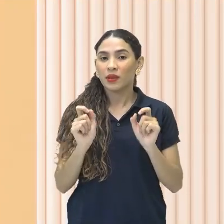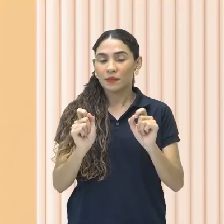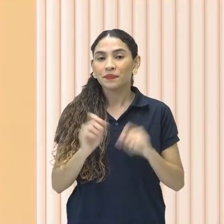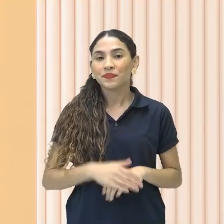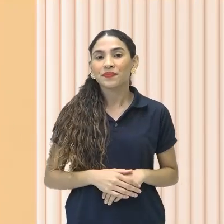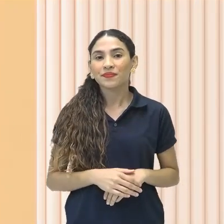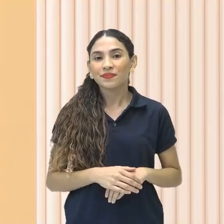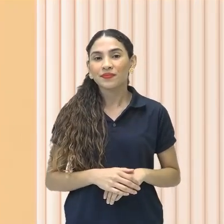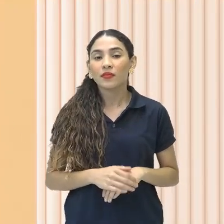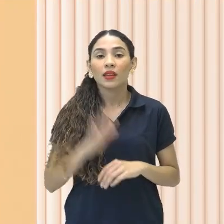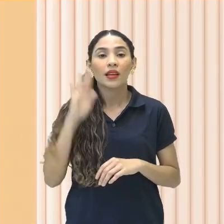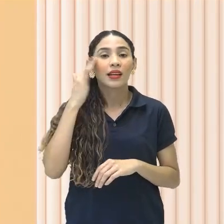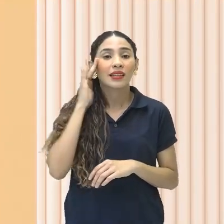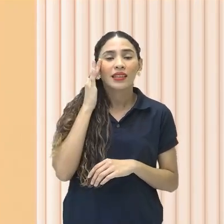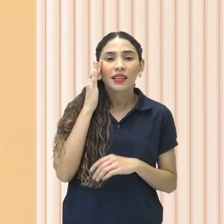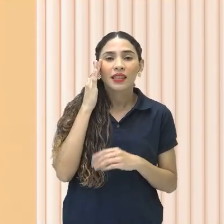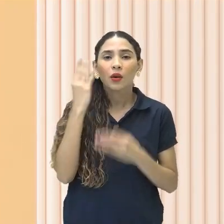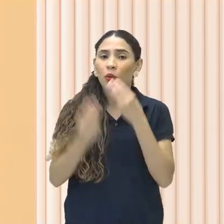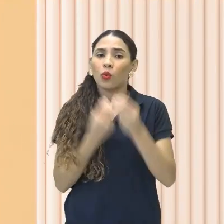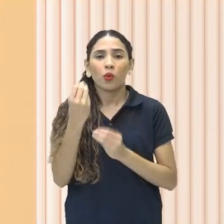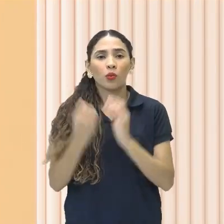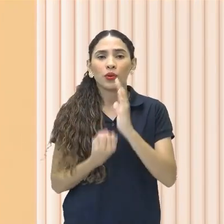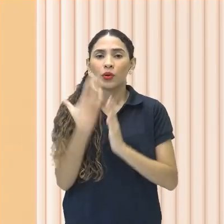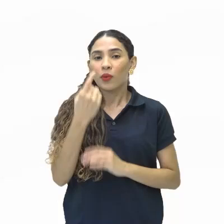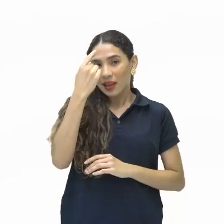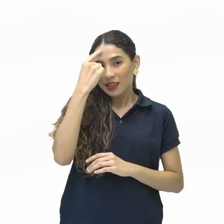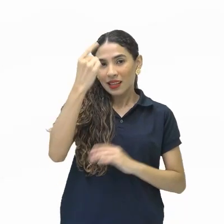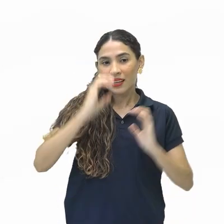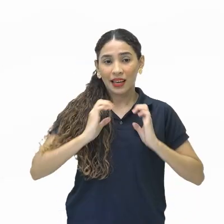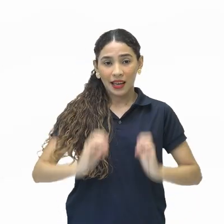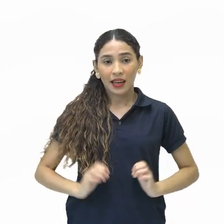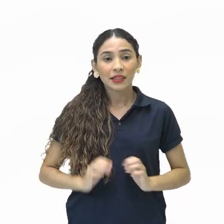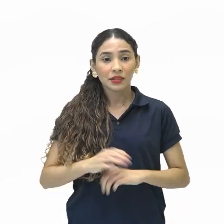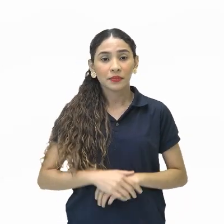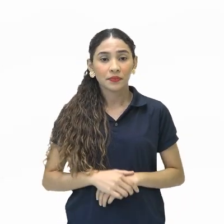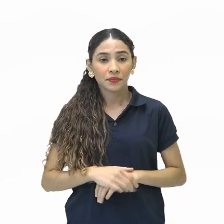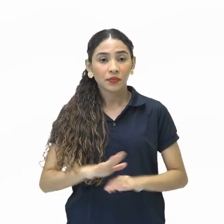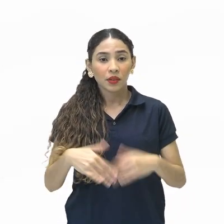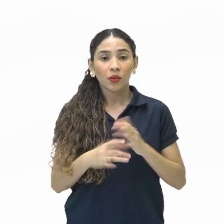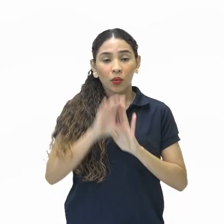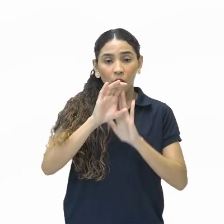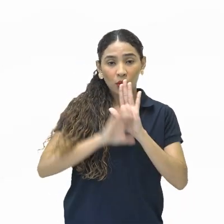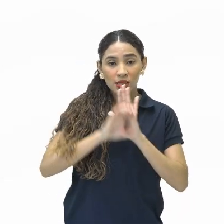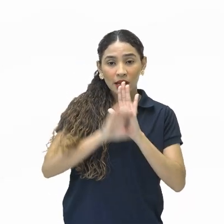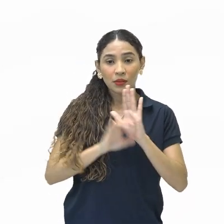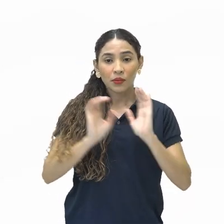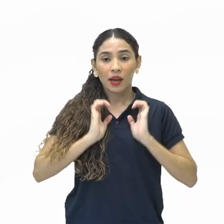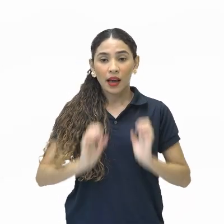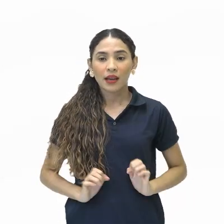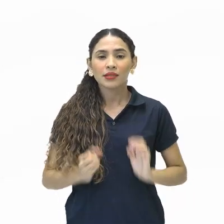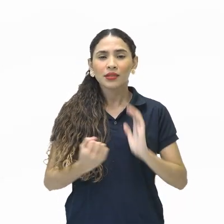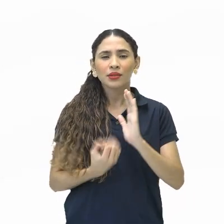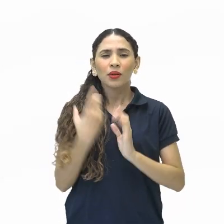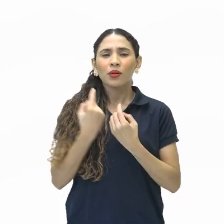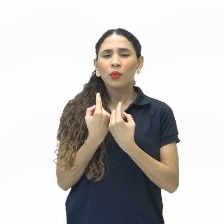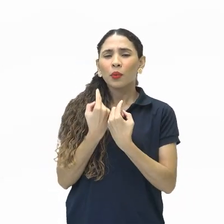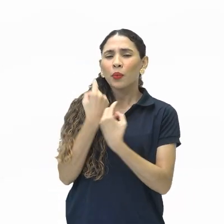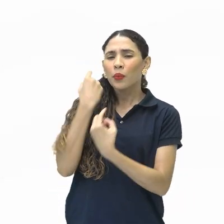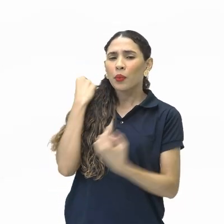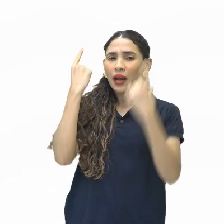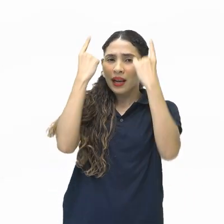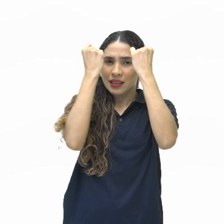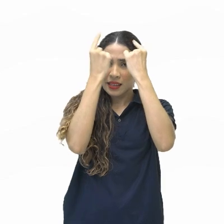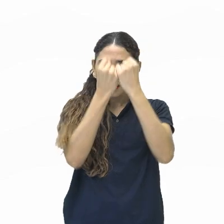nós vamos entender de onde surgiu essa ideia da ética. É assim, olha, o conceito de ética surgiu lá na Grécia